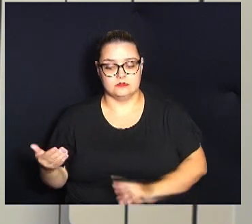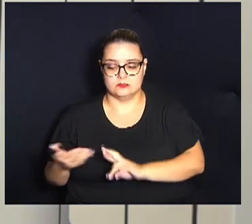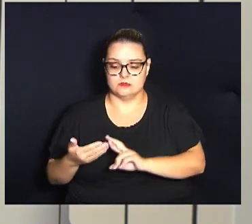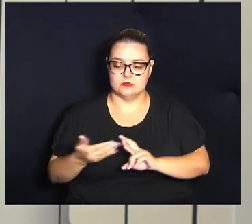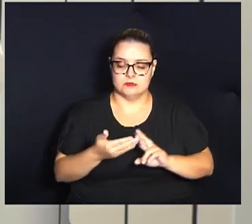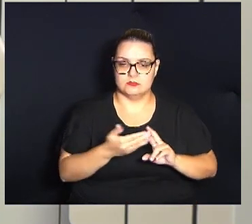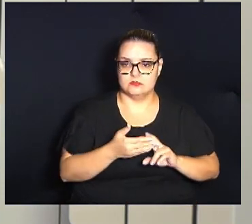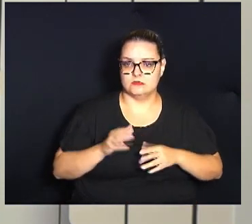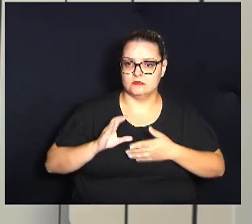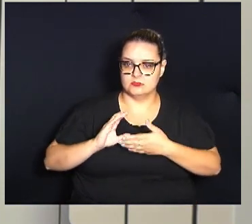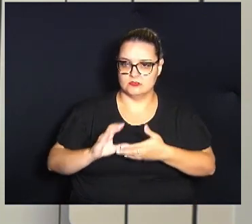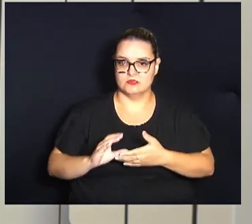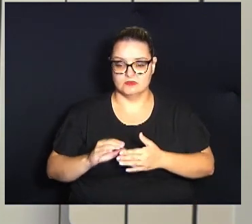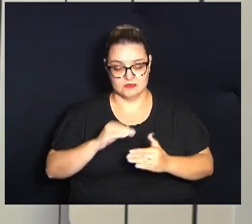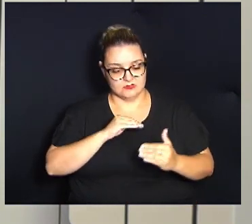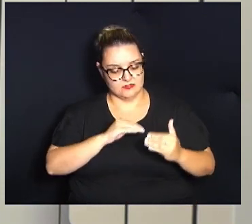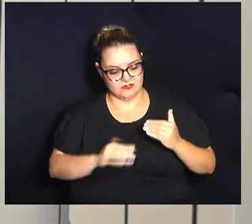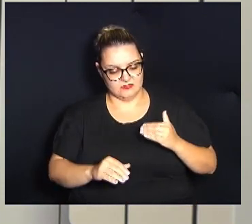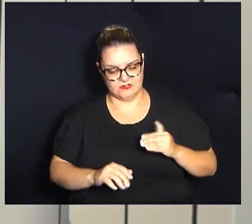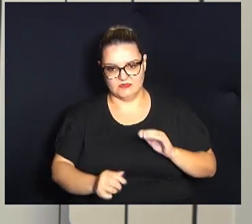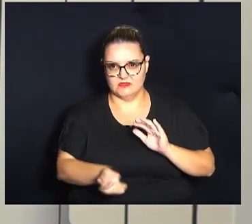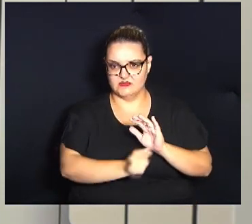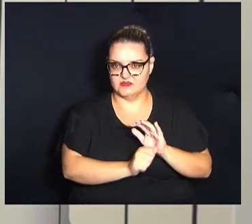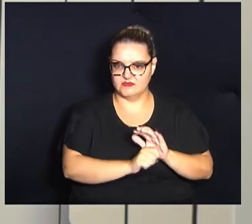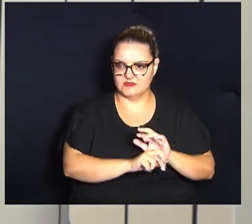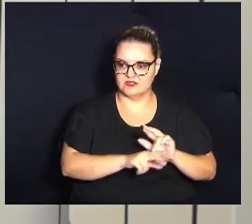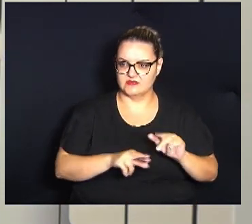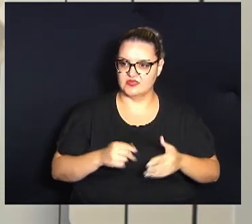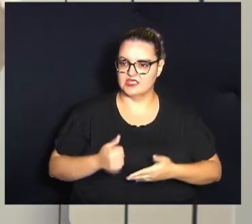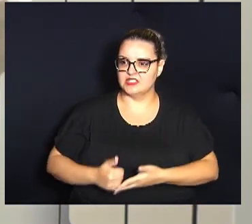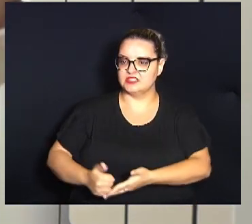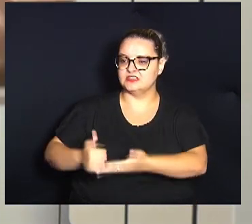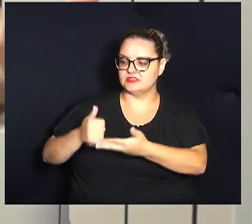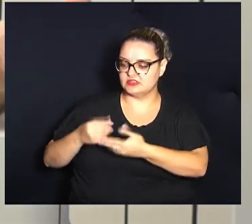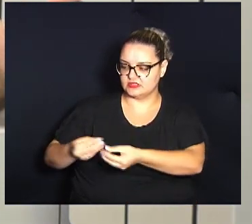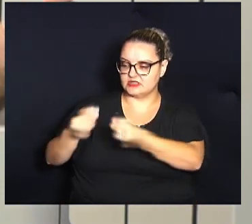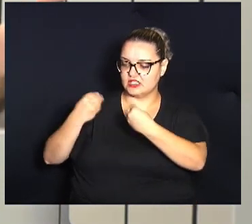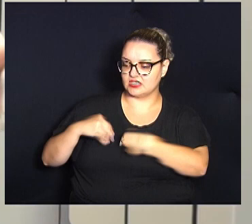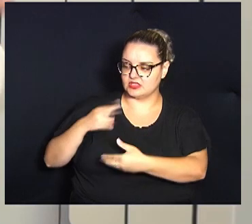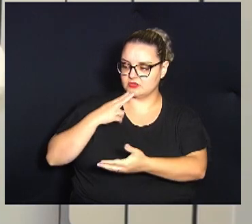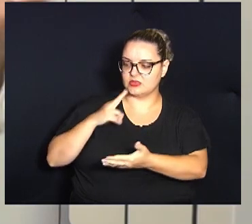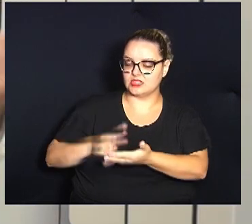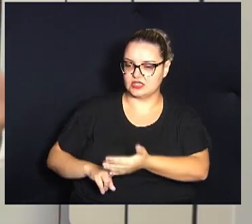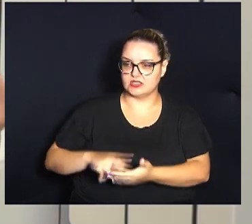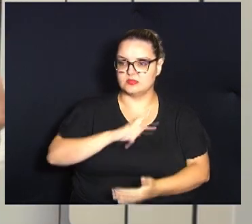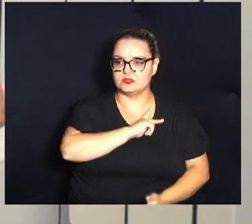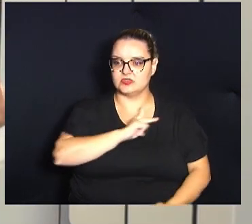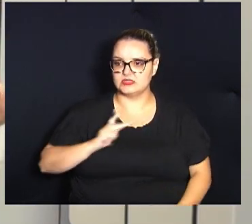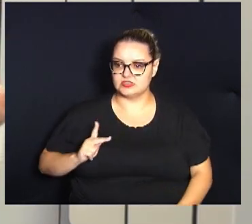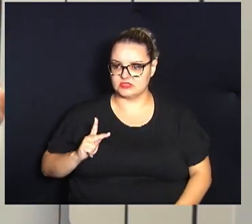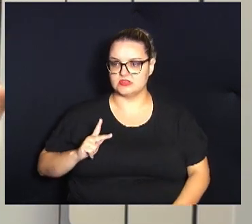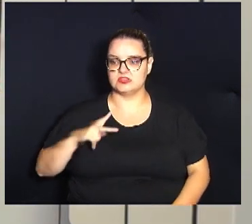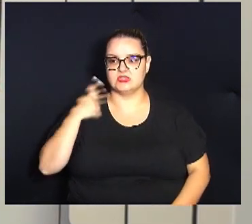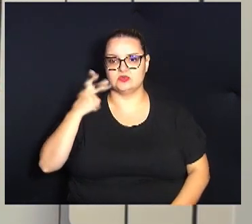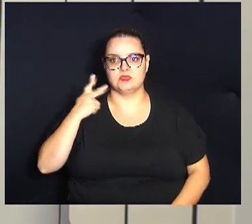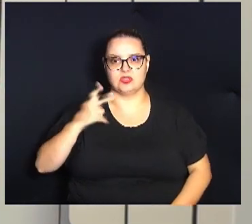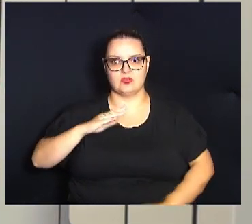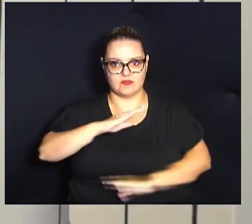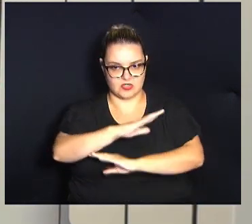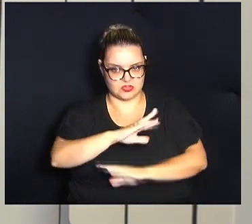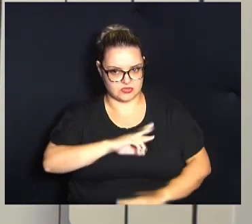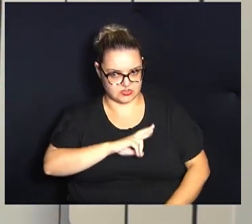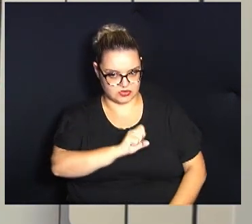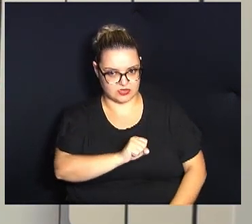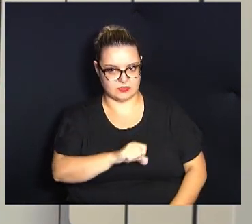Conselho Municipal Antidrogas entregaram uma carta ao presidente do Legislativo, vereador Luiz Rossini,